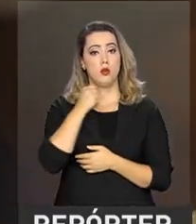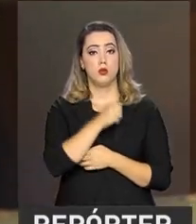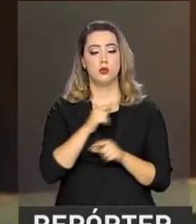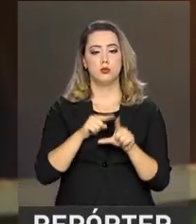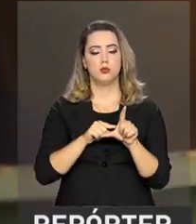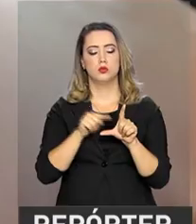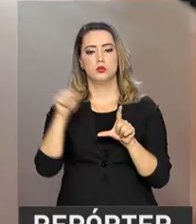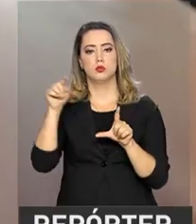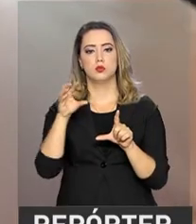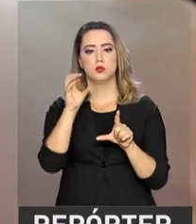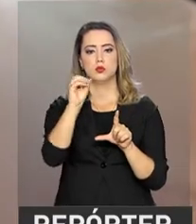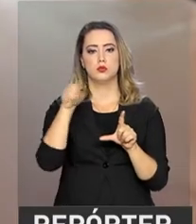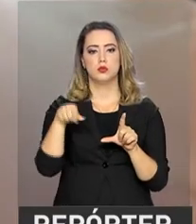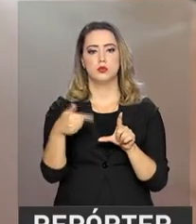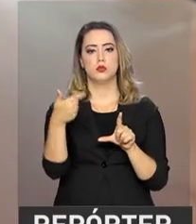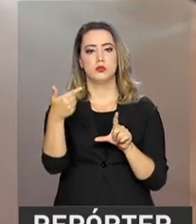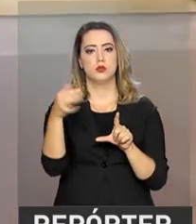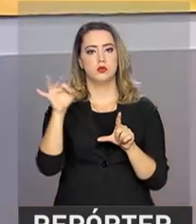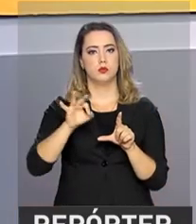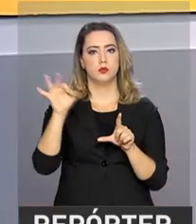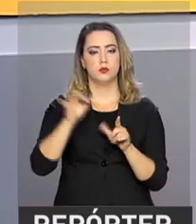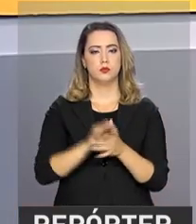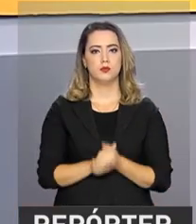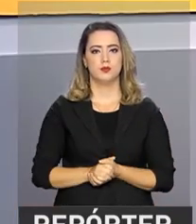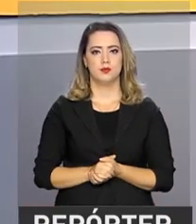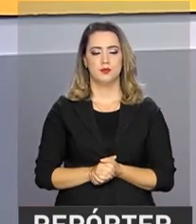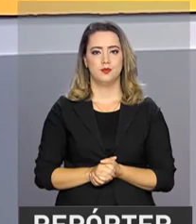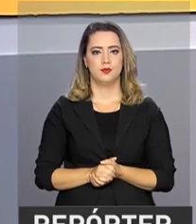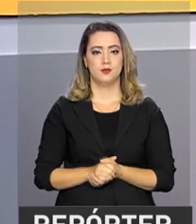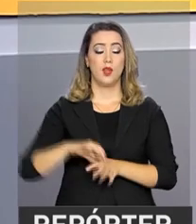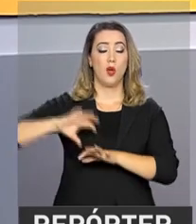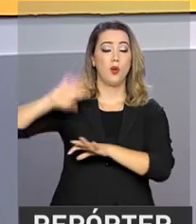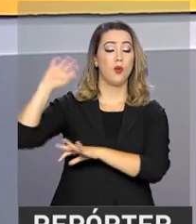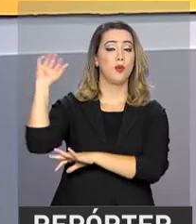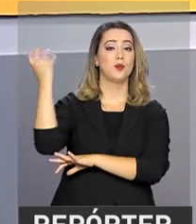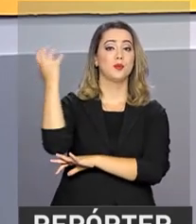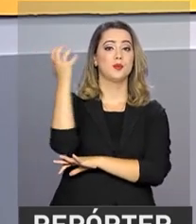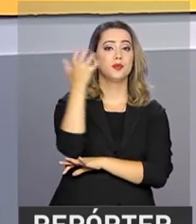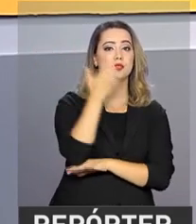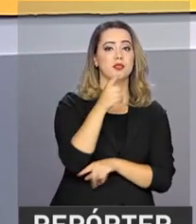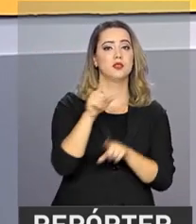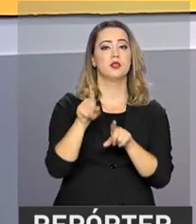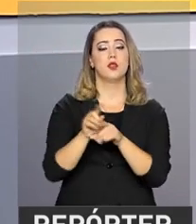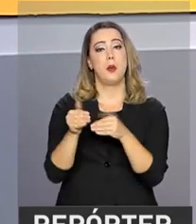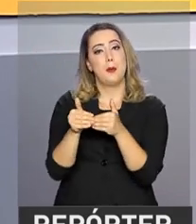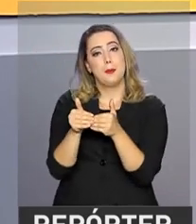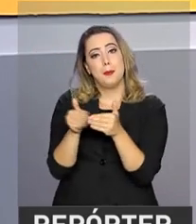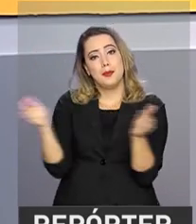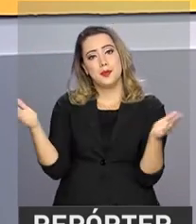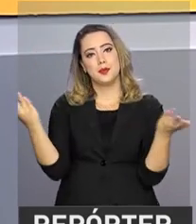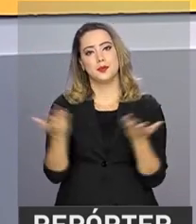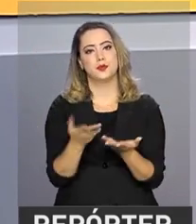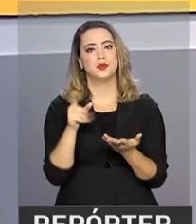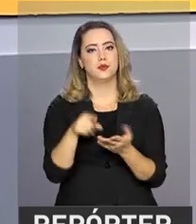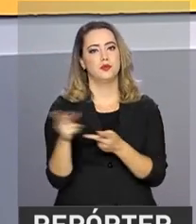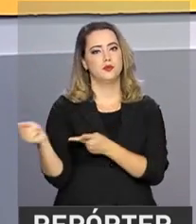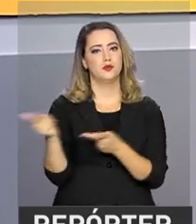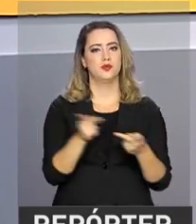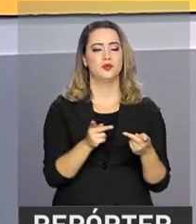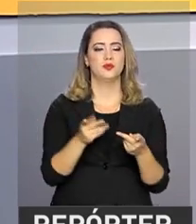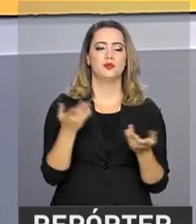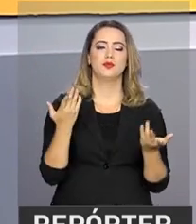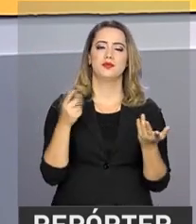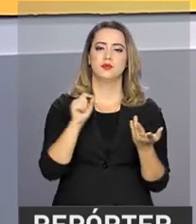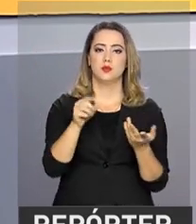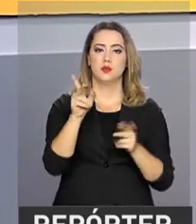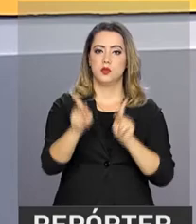elevação de 0,2 por cento o parque nacional da chapada dos veadeiros em goiás abriu hoje para visitação